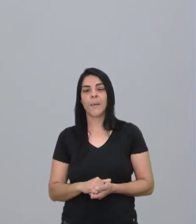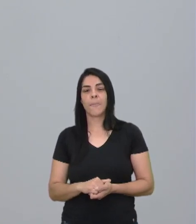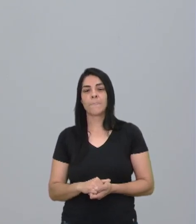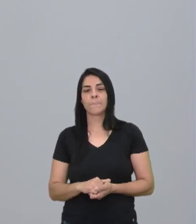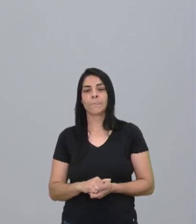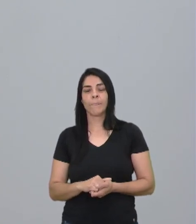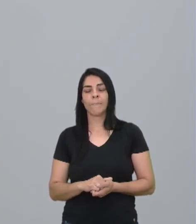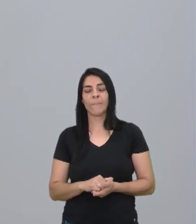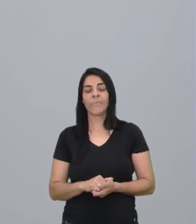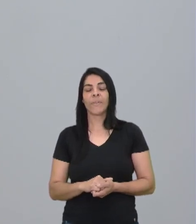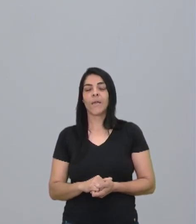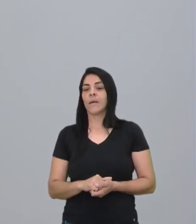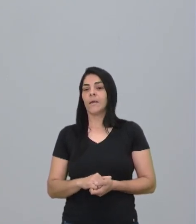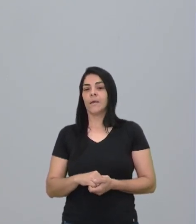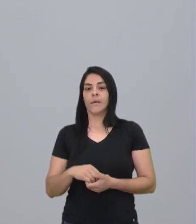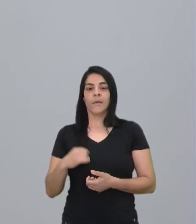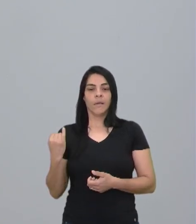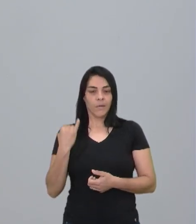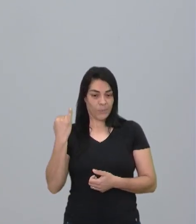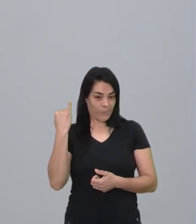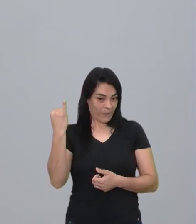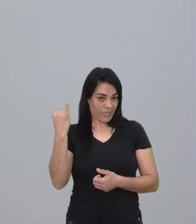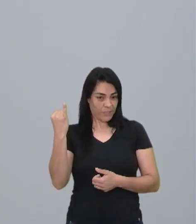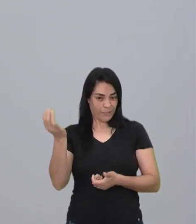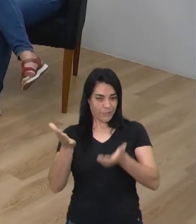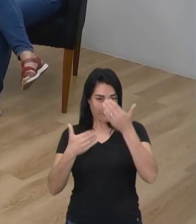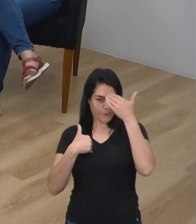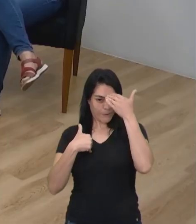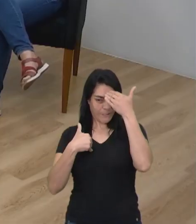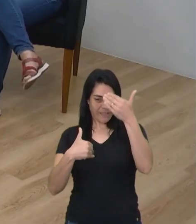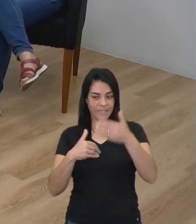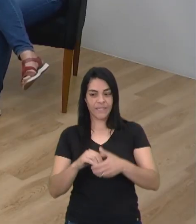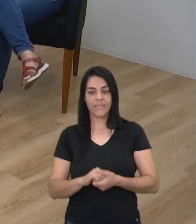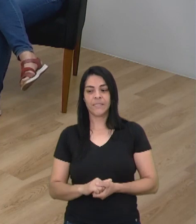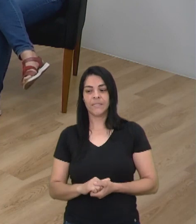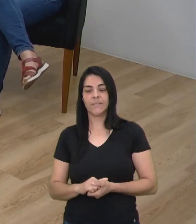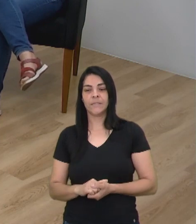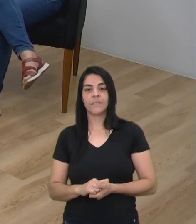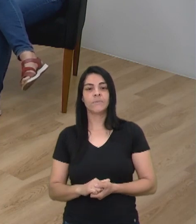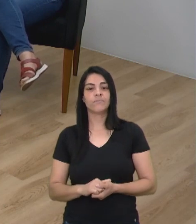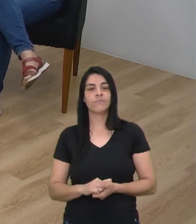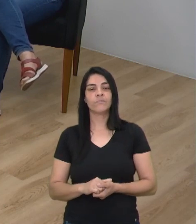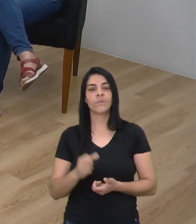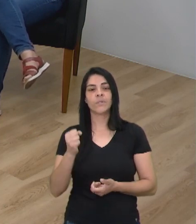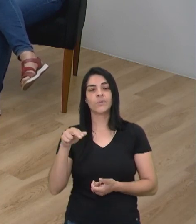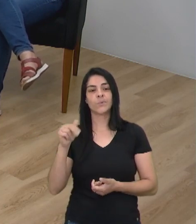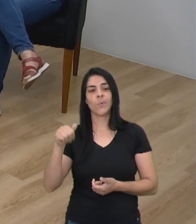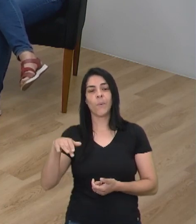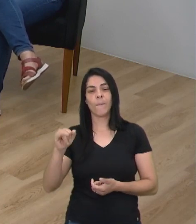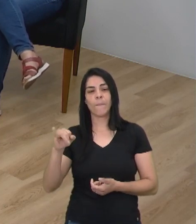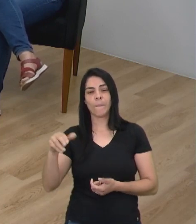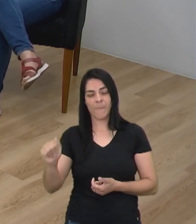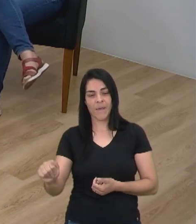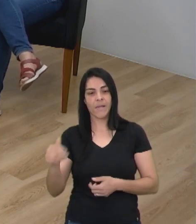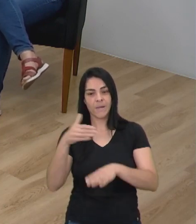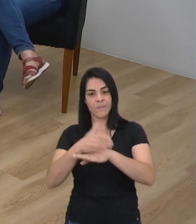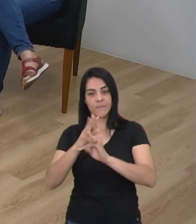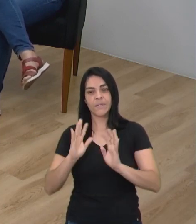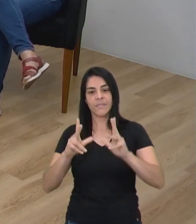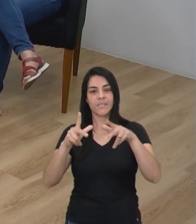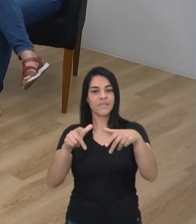bacana, super enriquecedora. Muito obrigado, Fabi, Giba, Sumaya, pela participação de todos. E aí eu deixo,